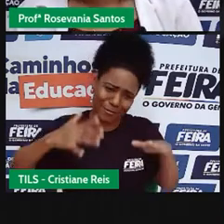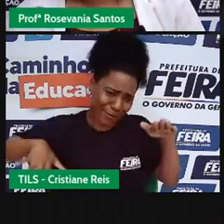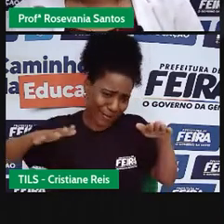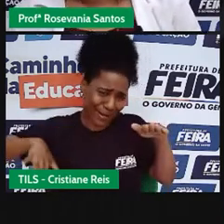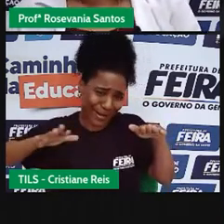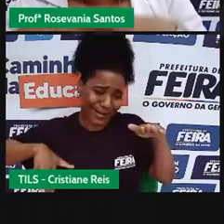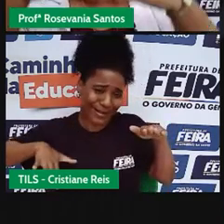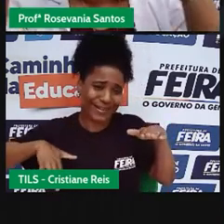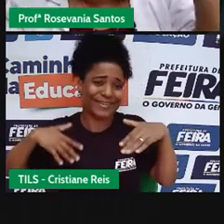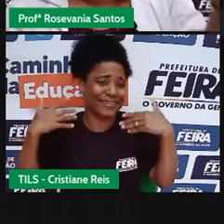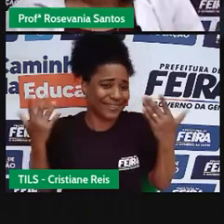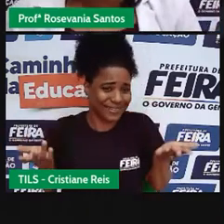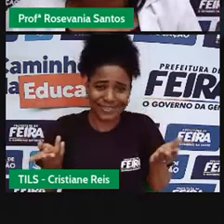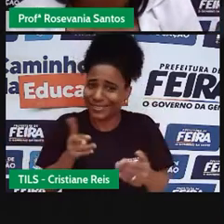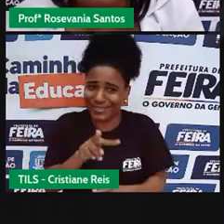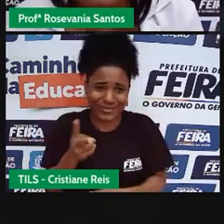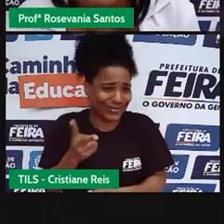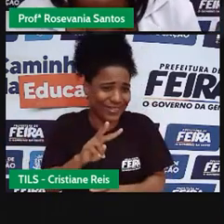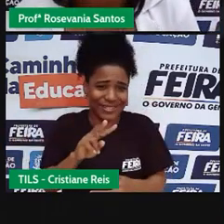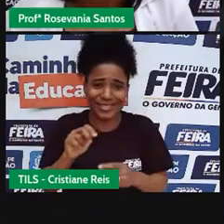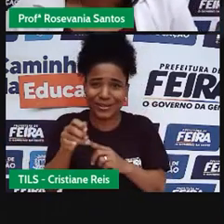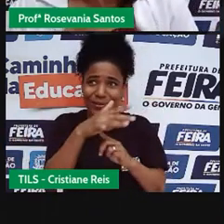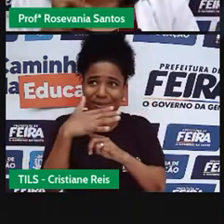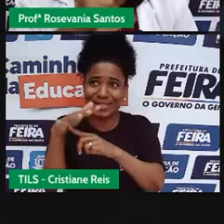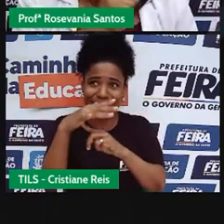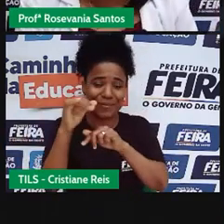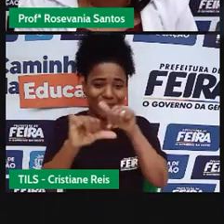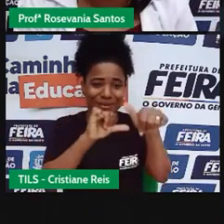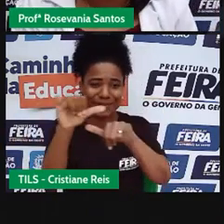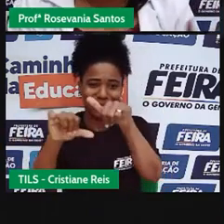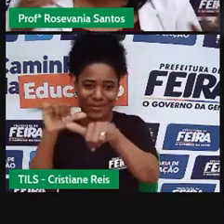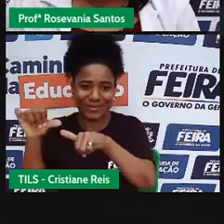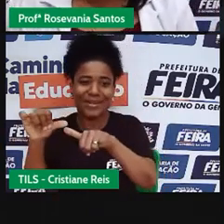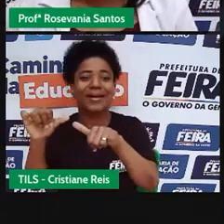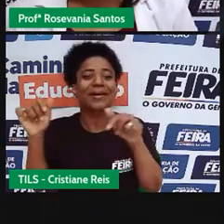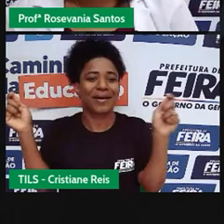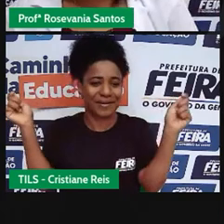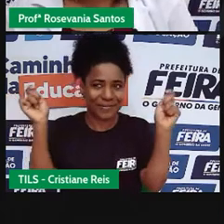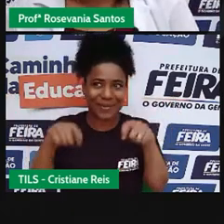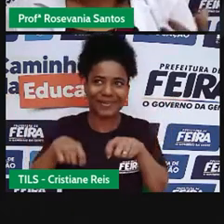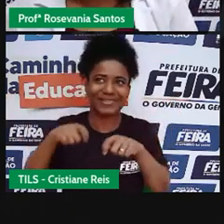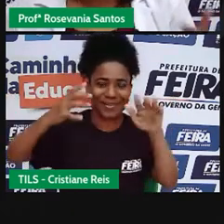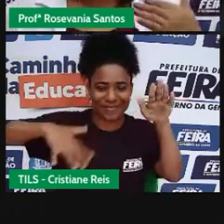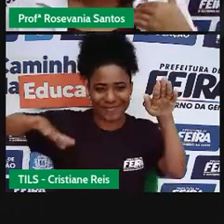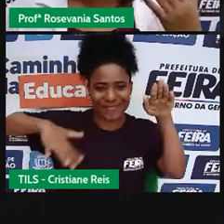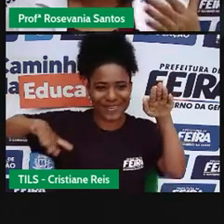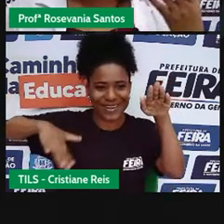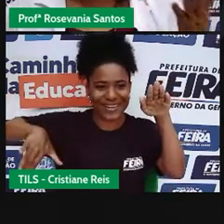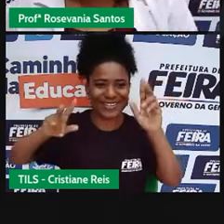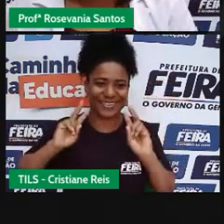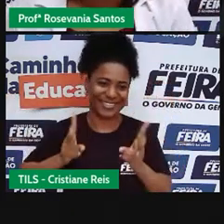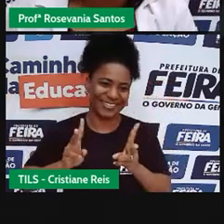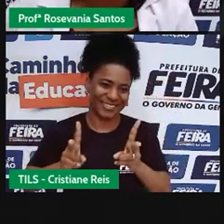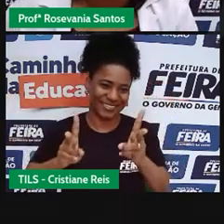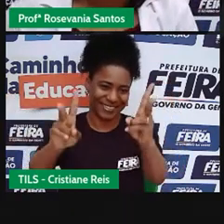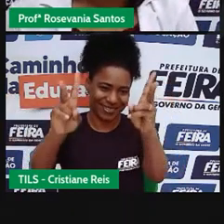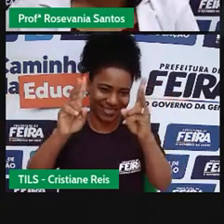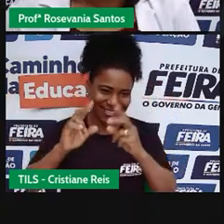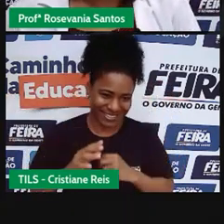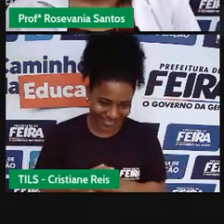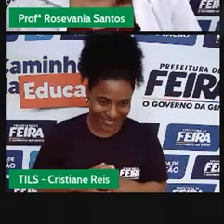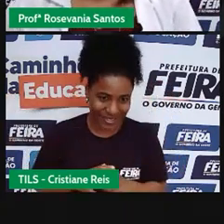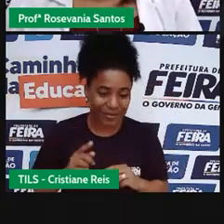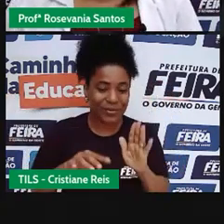praia. Porque as temperaturas são sempre maravilhosas e sempre dá para ter uma praiazinha por conta de que a gente tem as temperaturas